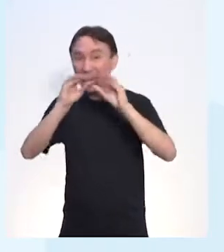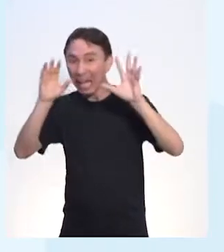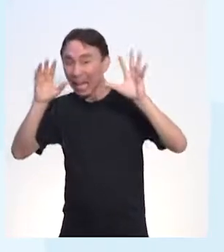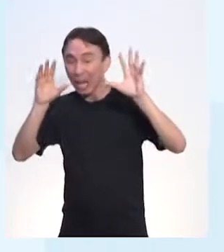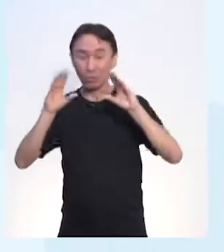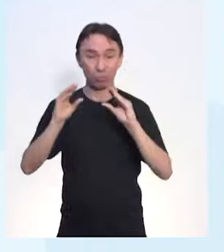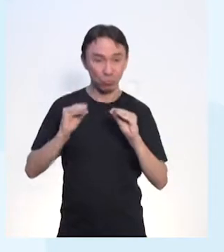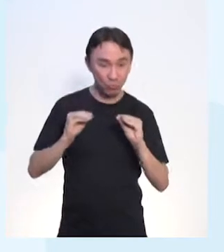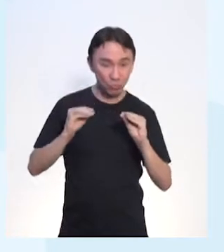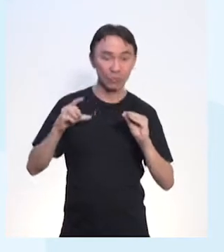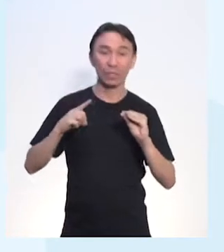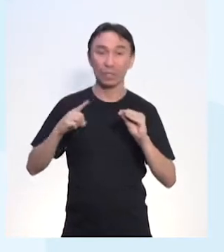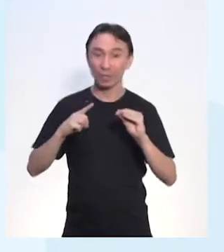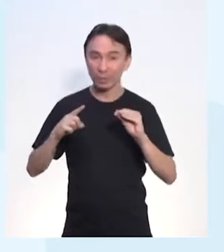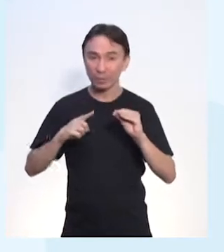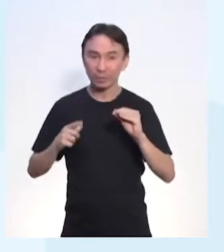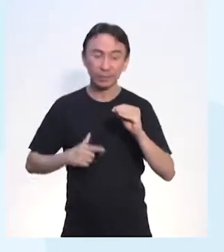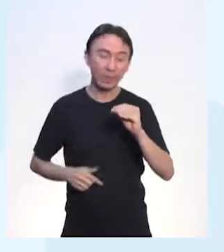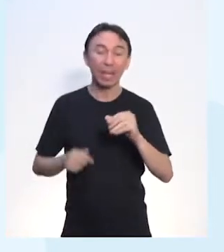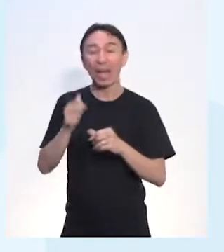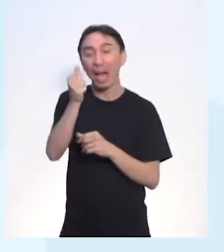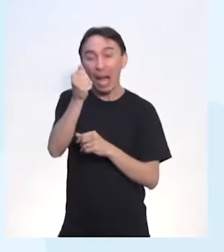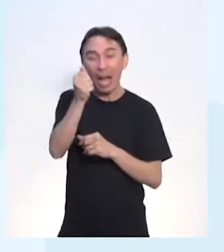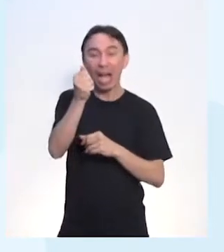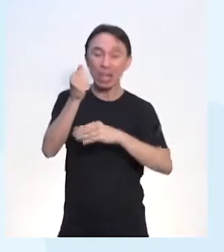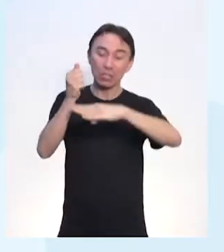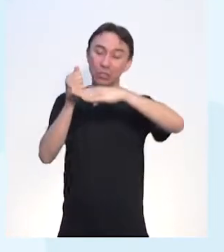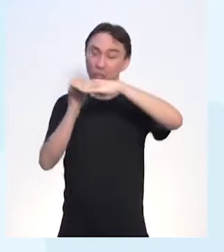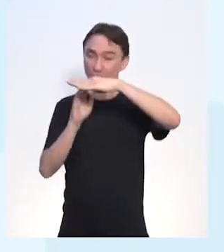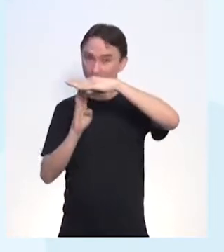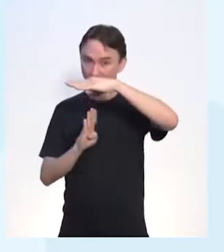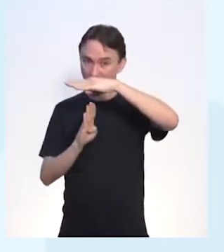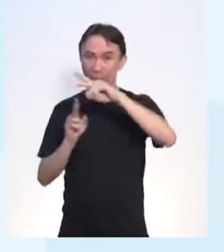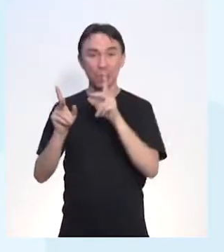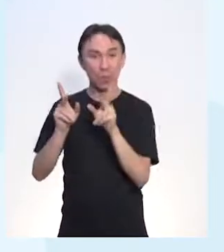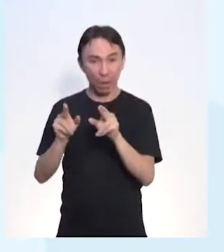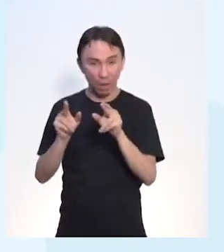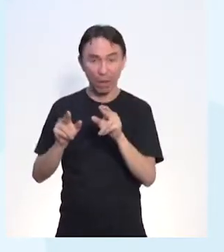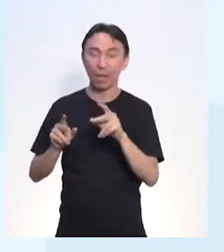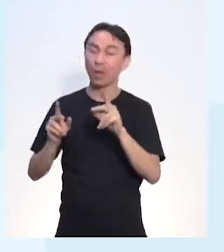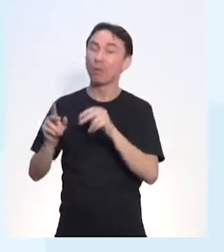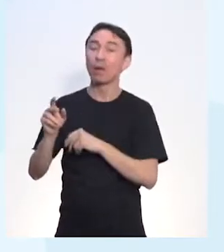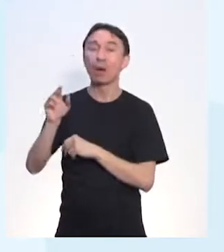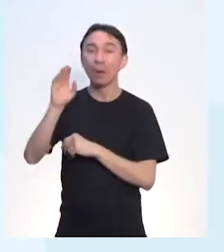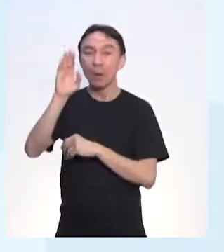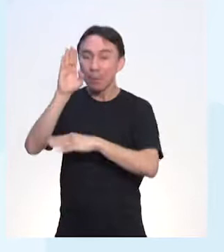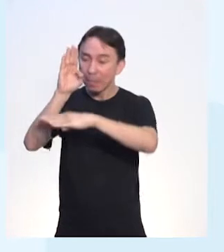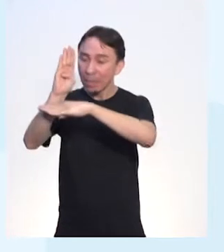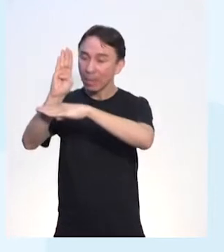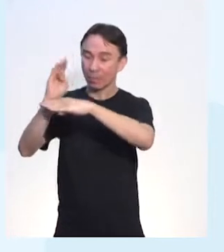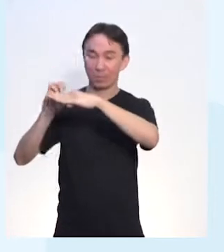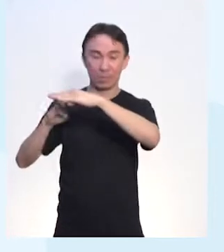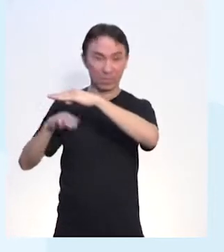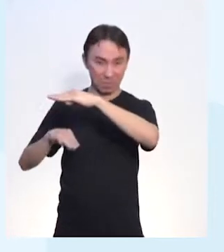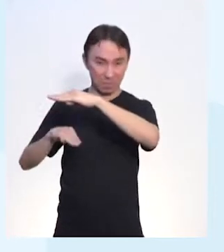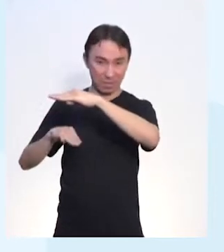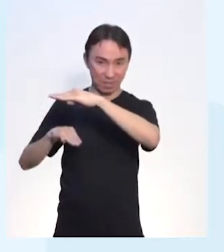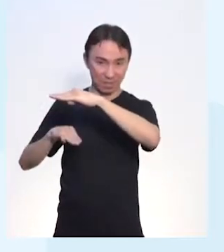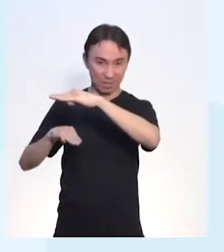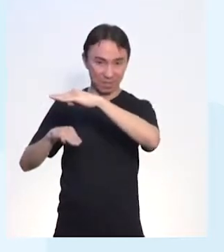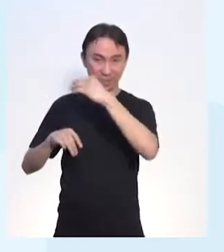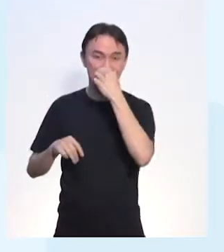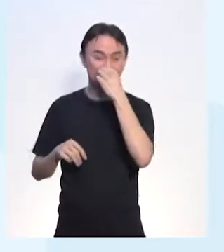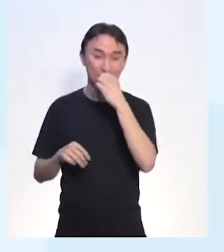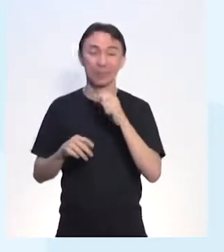escuro, nós temos A sobre B é igual a B sobre M. E ainda, nós podemos tirar